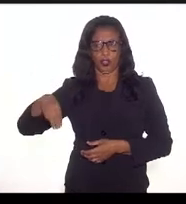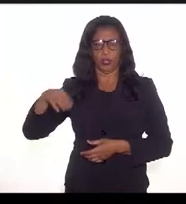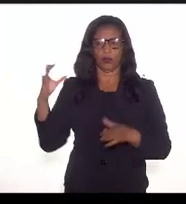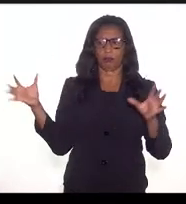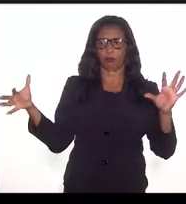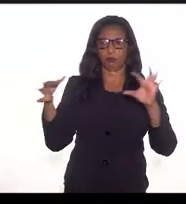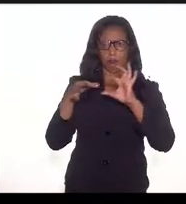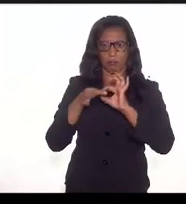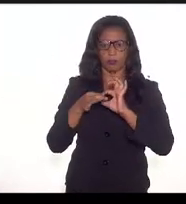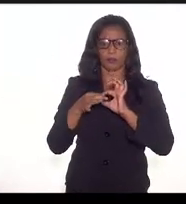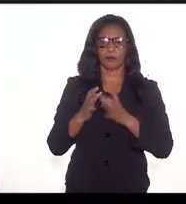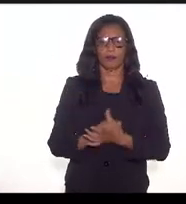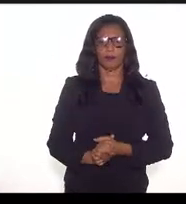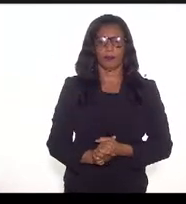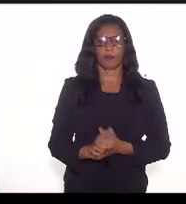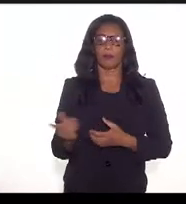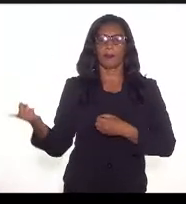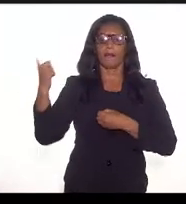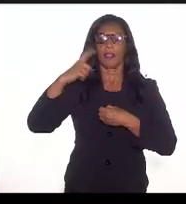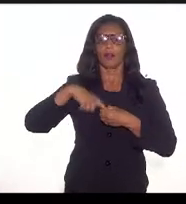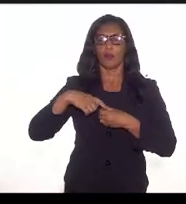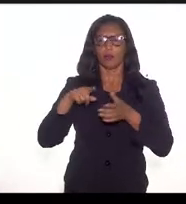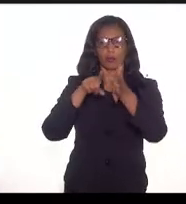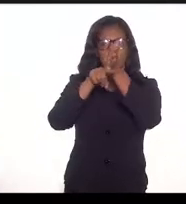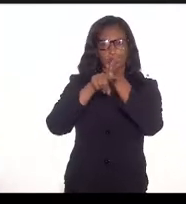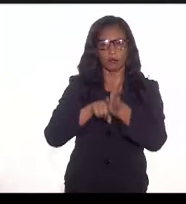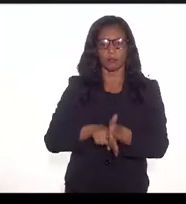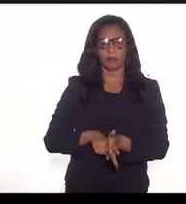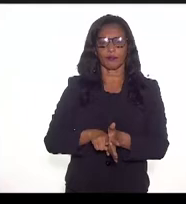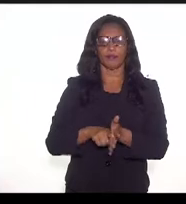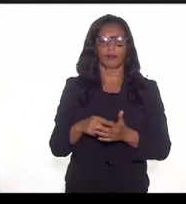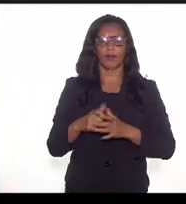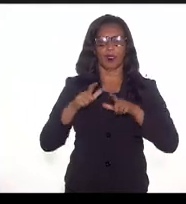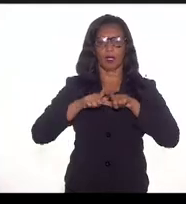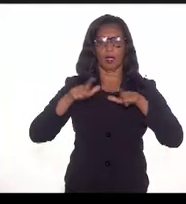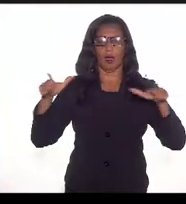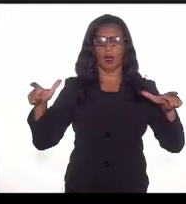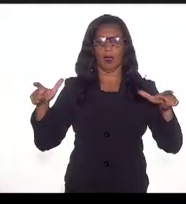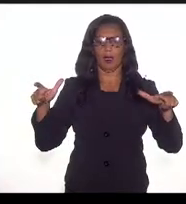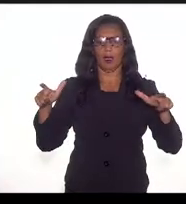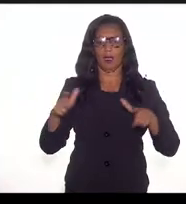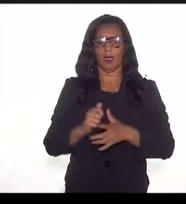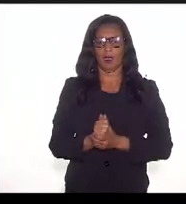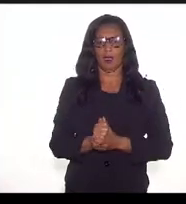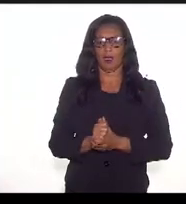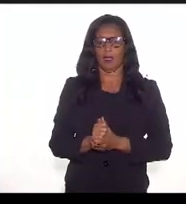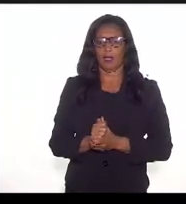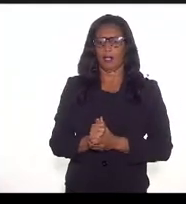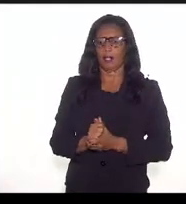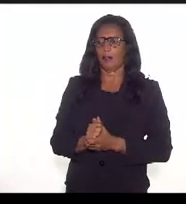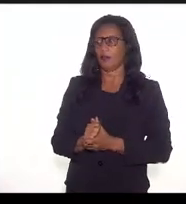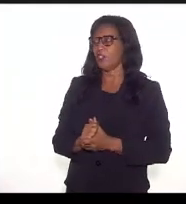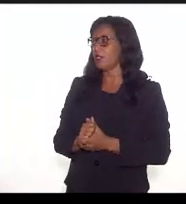enfim, retomando as análises desses fundings para a gente poder aumentar a nossa capacidade de empréstimo.